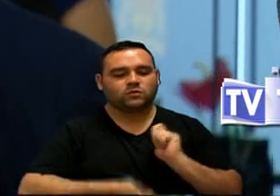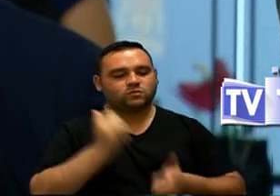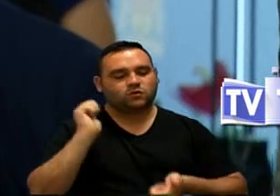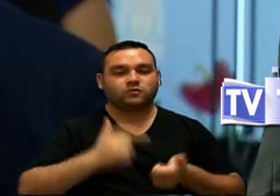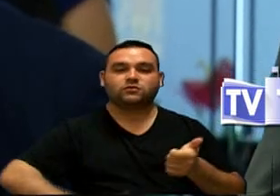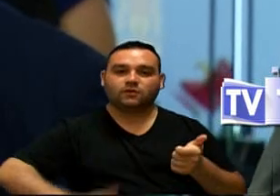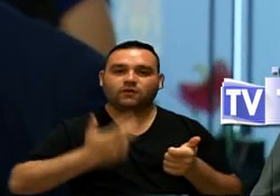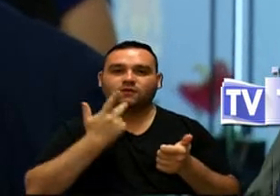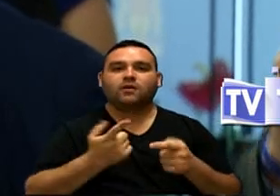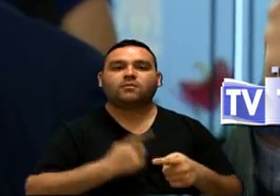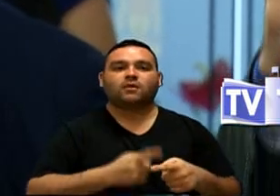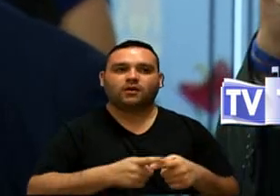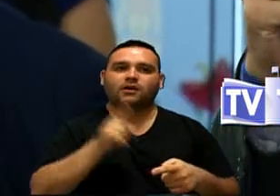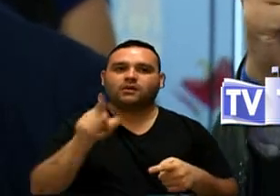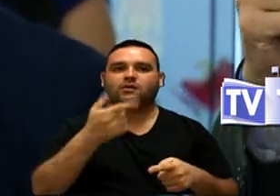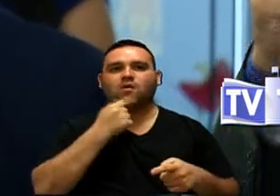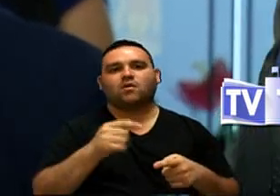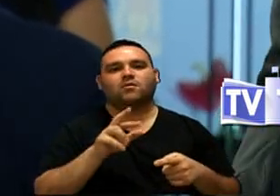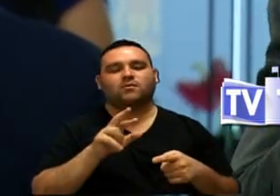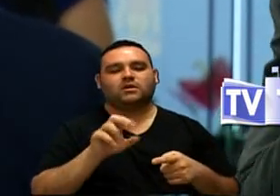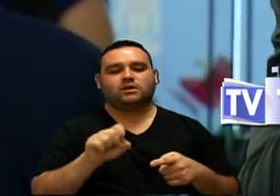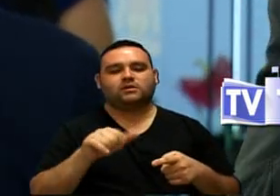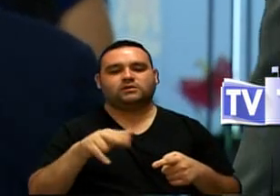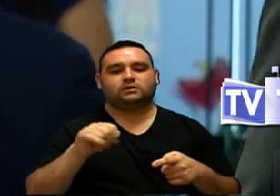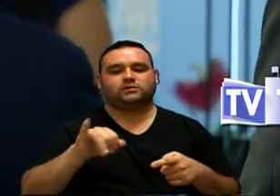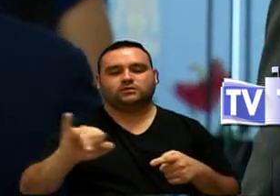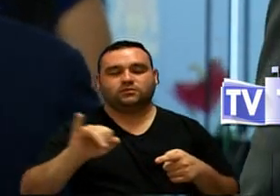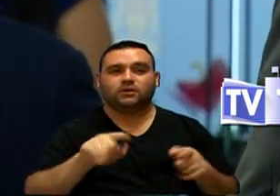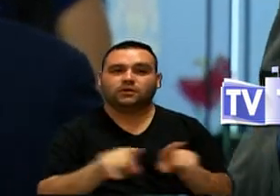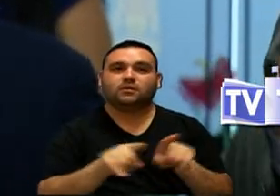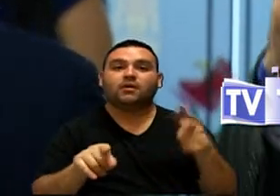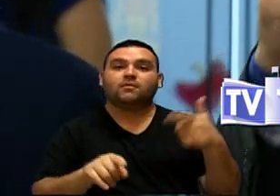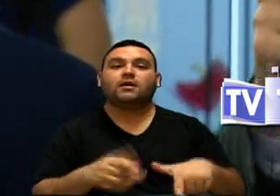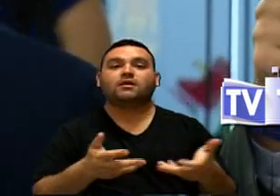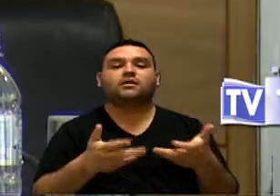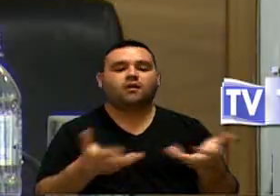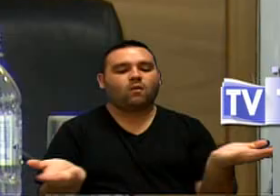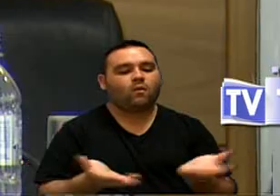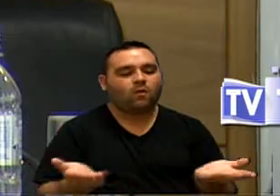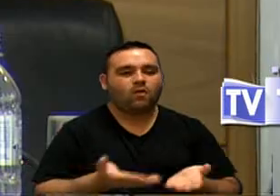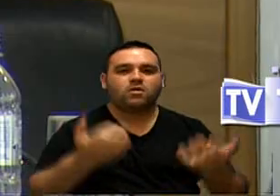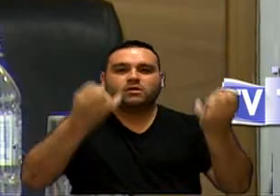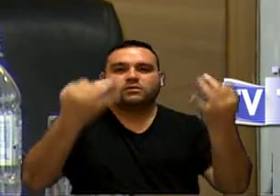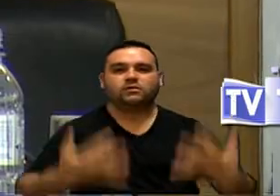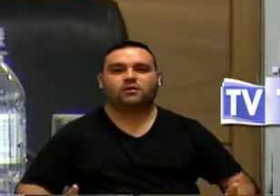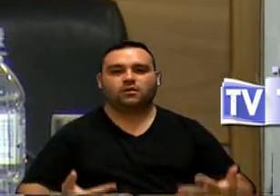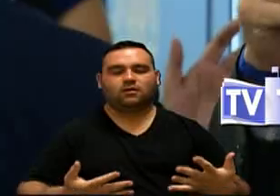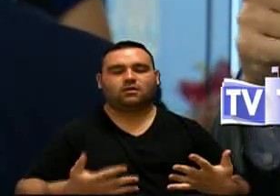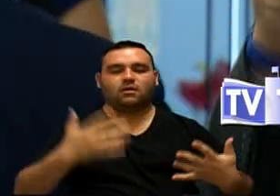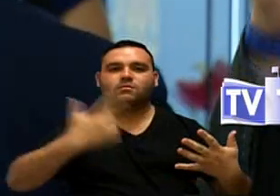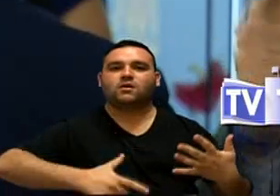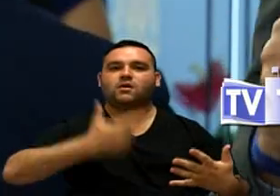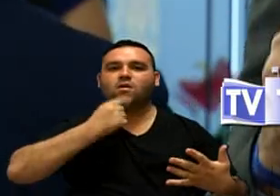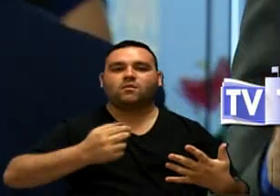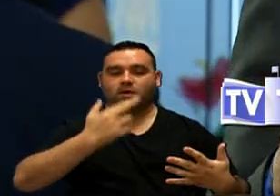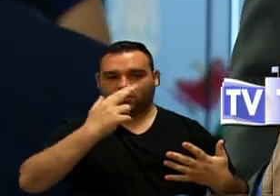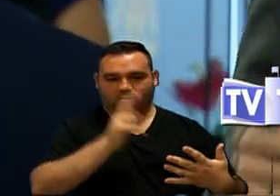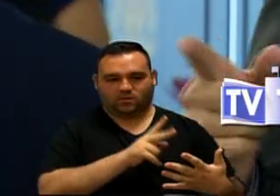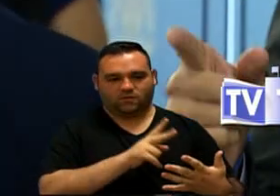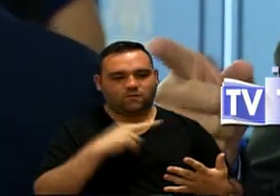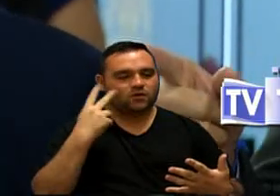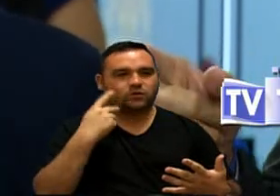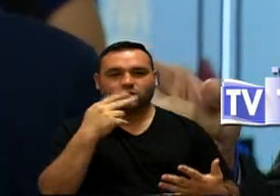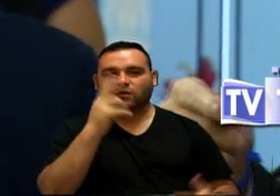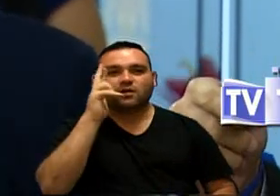uma vez eu repito, graças ao CIMEI. E queria aqui hoje, senhor presidente, deixar em êxito aqui o vereador Renan,